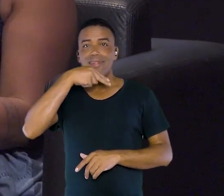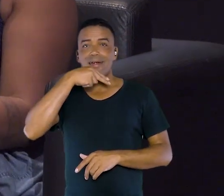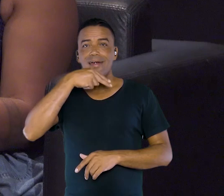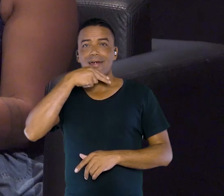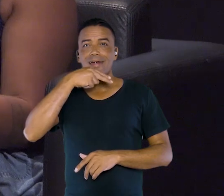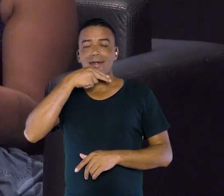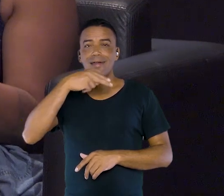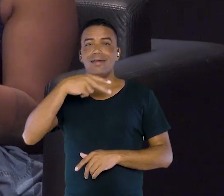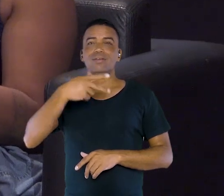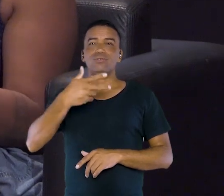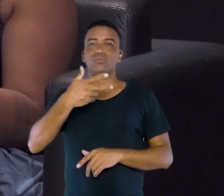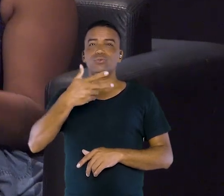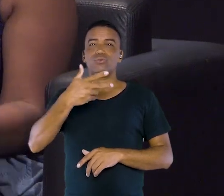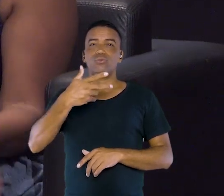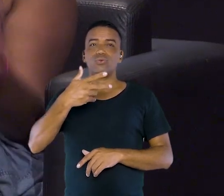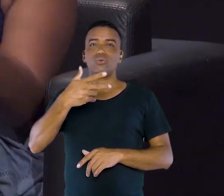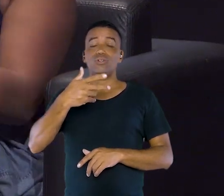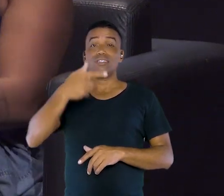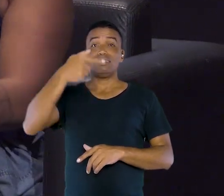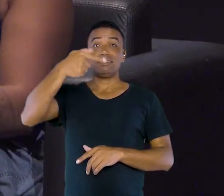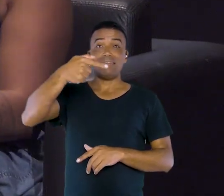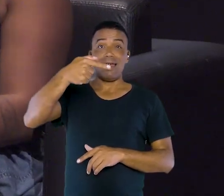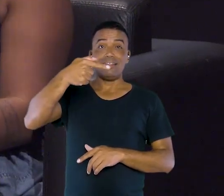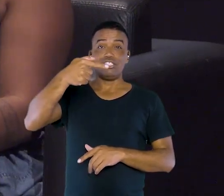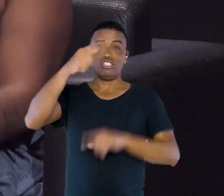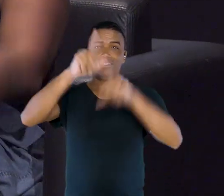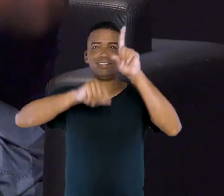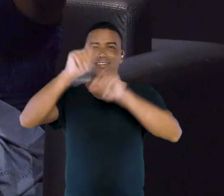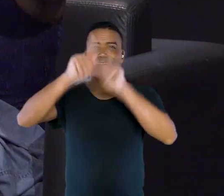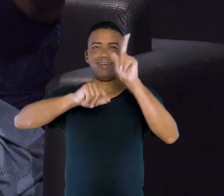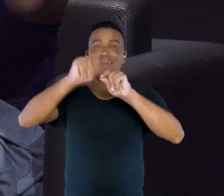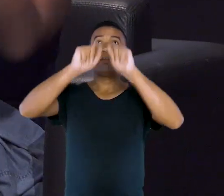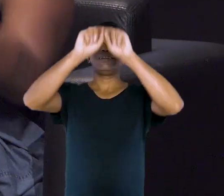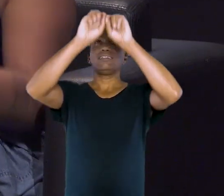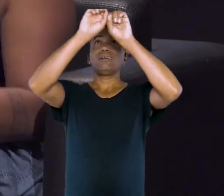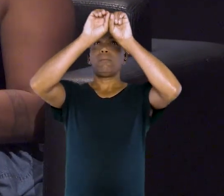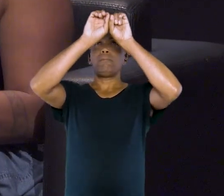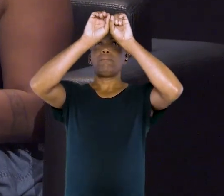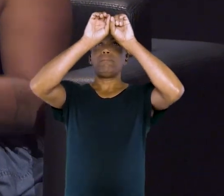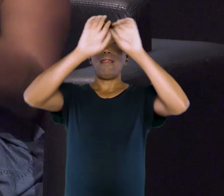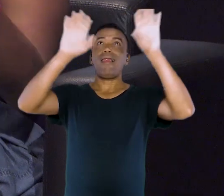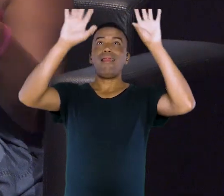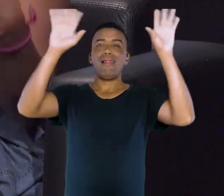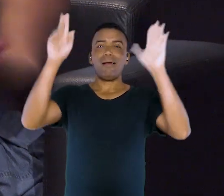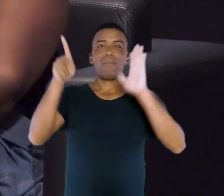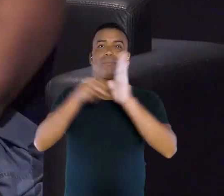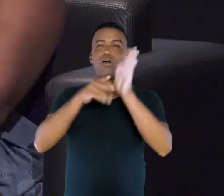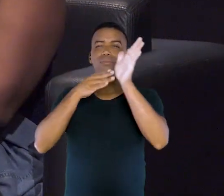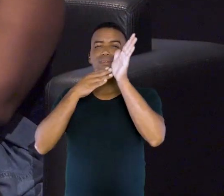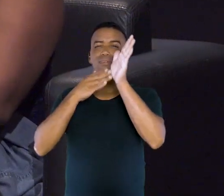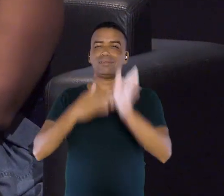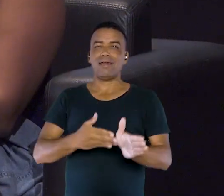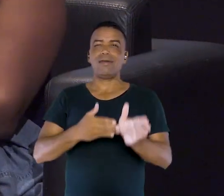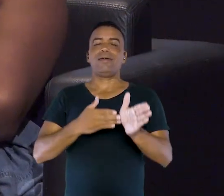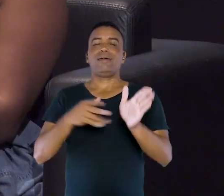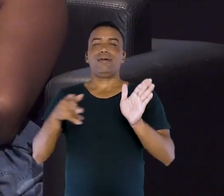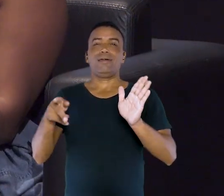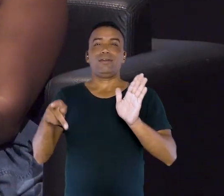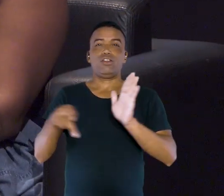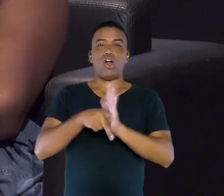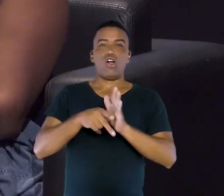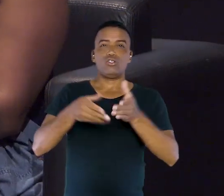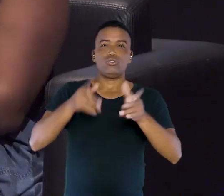neta de Pleiades, né, neta de 7 estrelas, que é uma das constelações que rege a nossa vivência